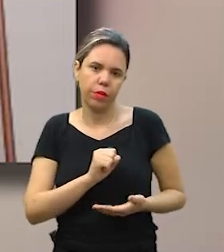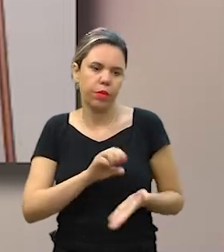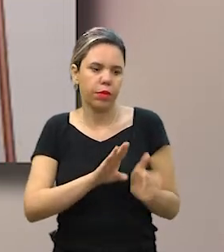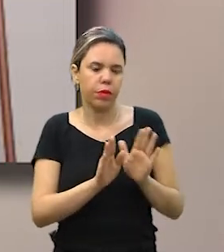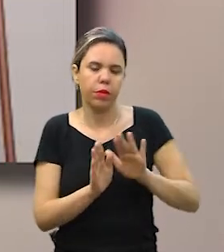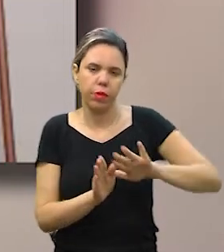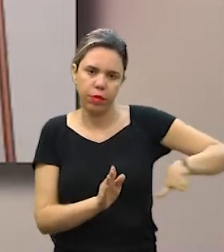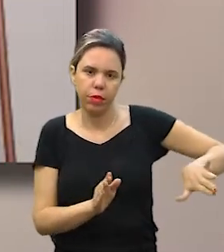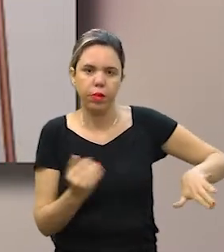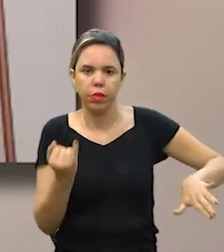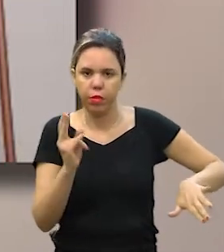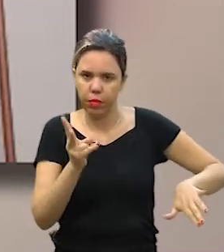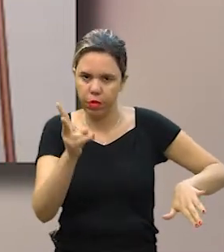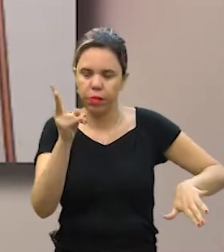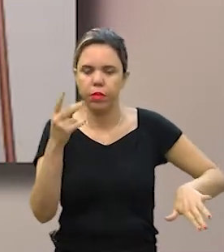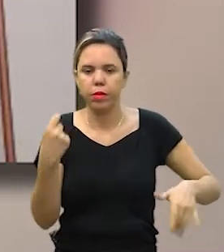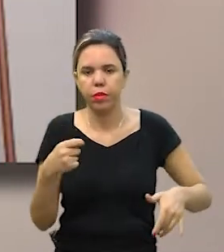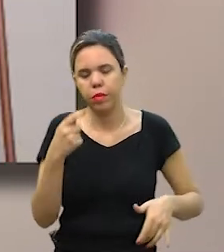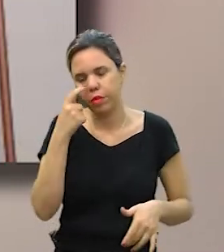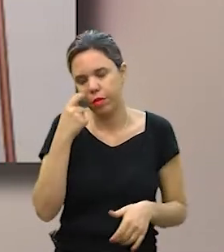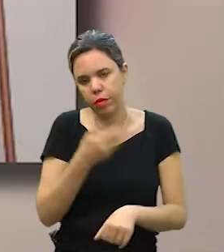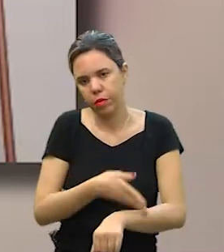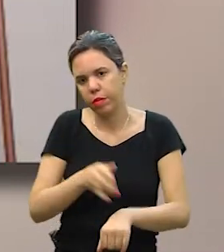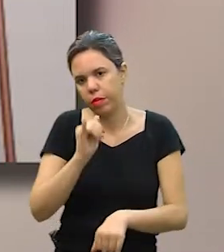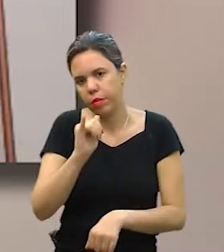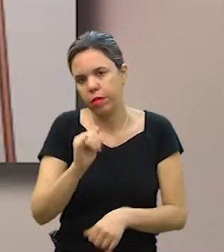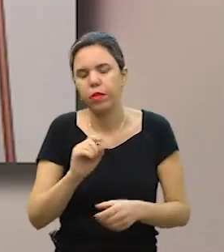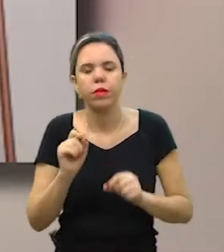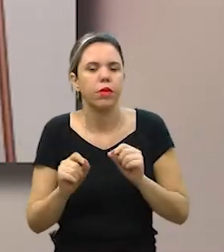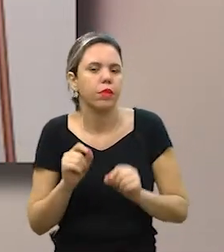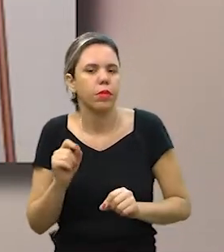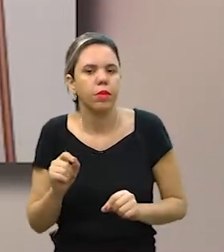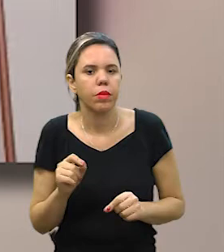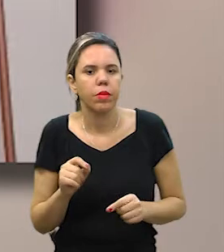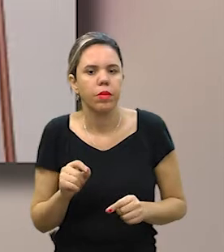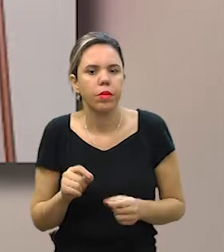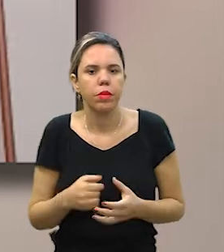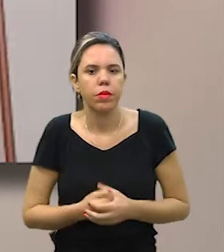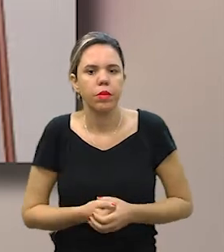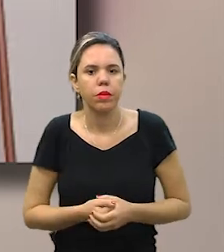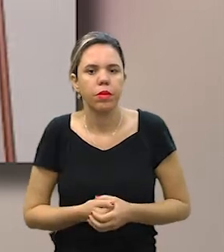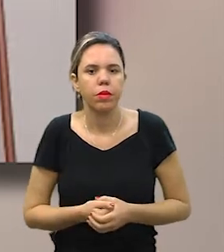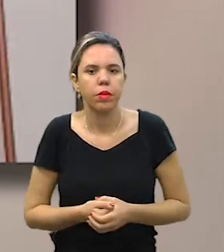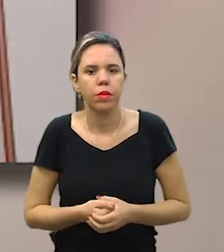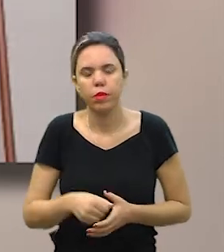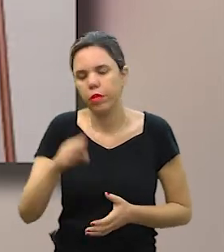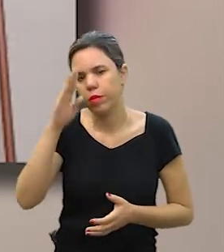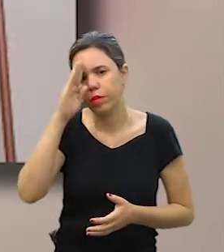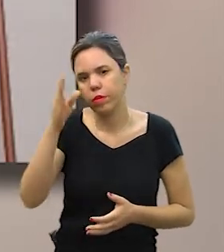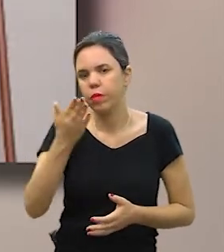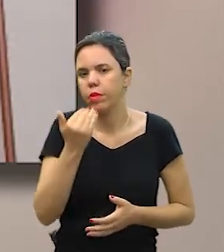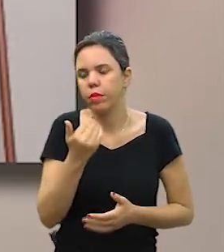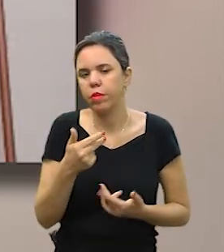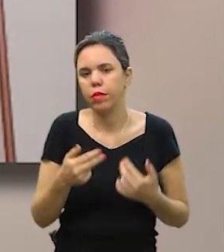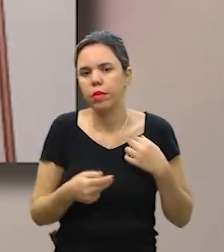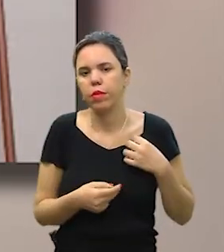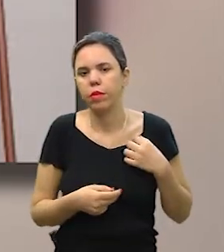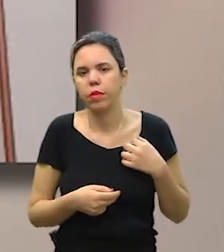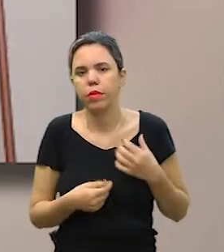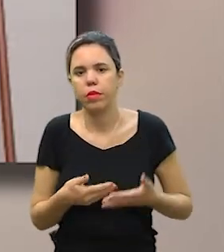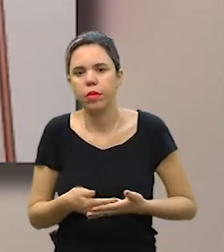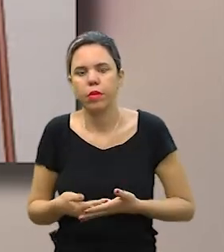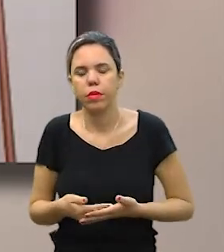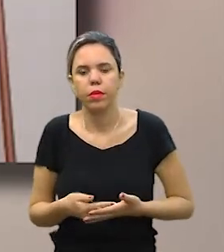leite deixa de ser importante, tá, Viviane? Eu costumo dizer que o principal